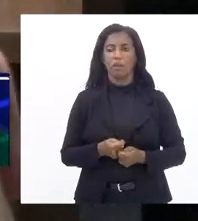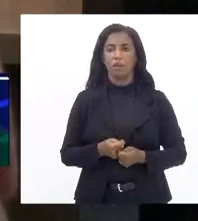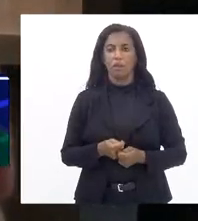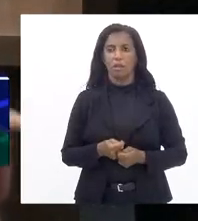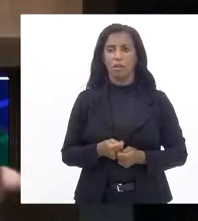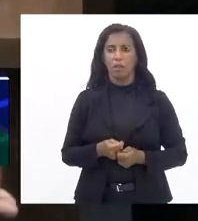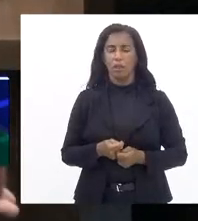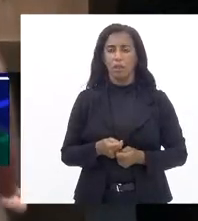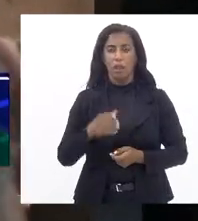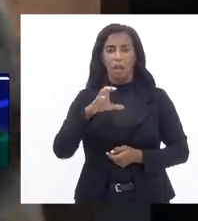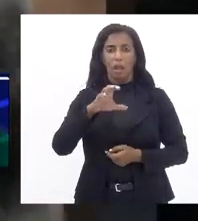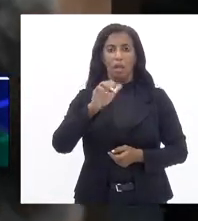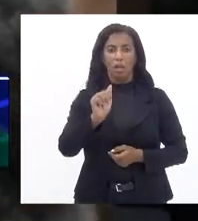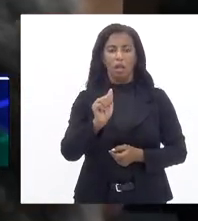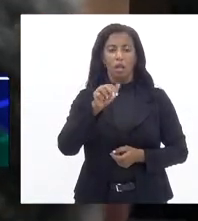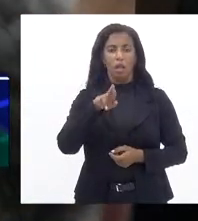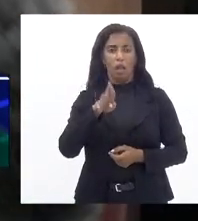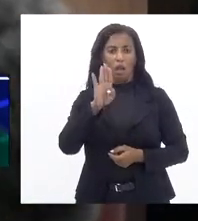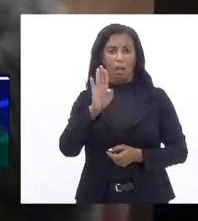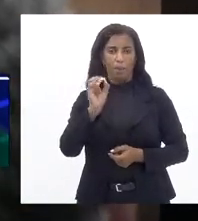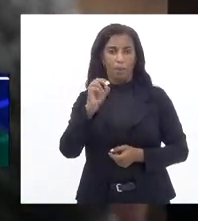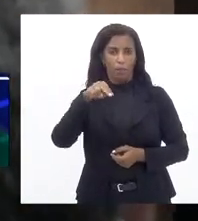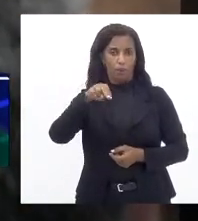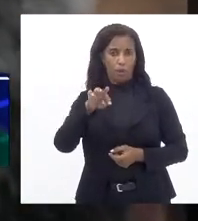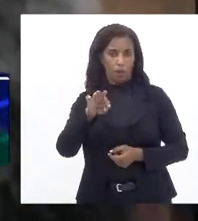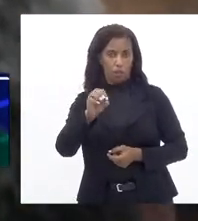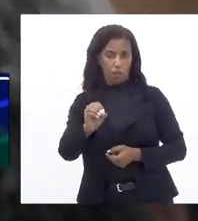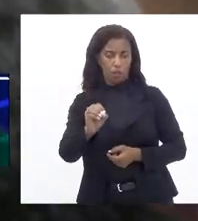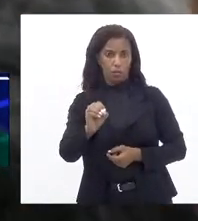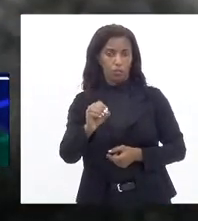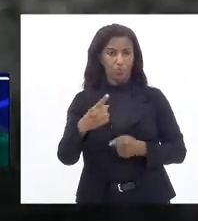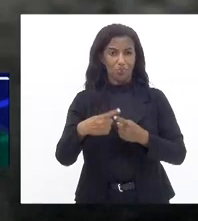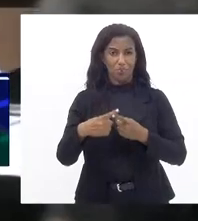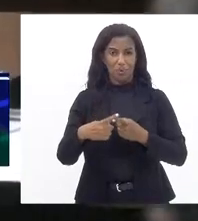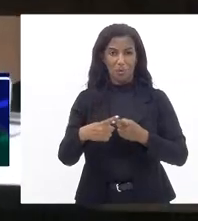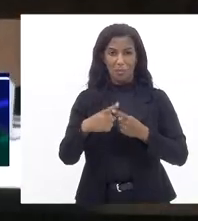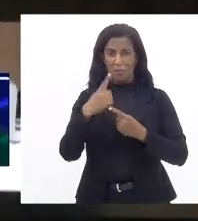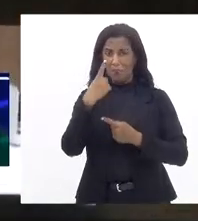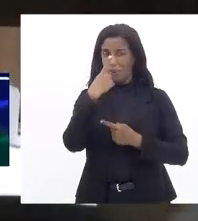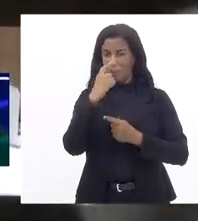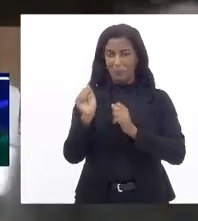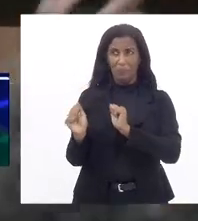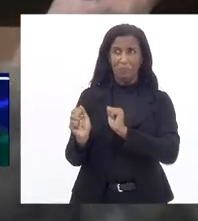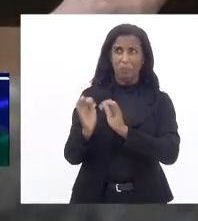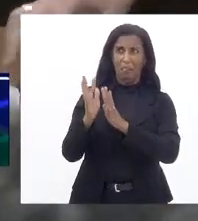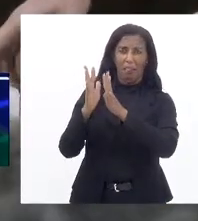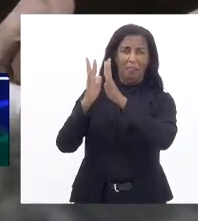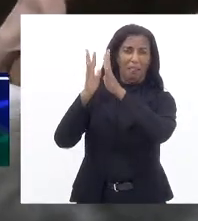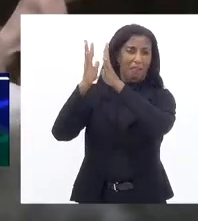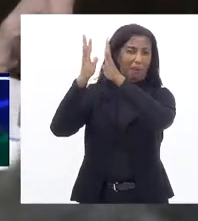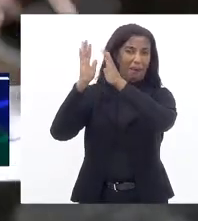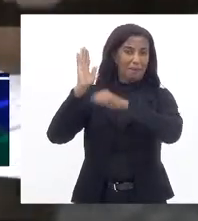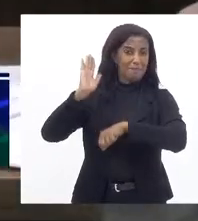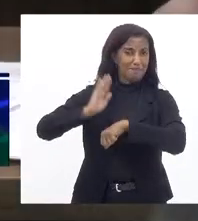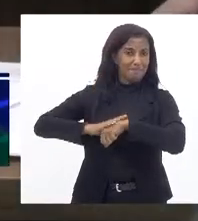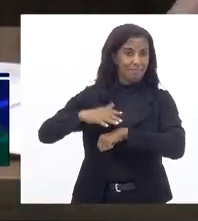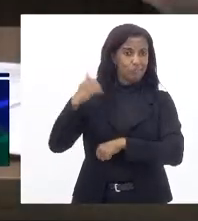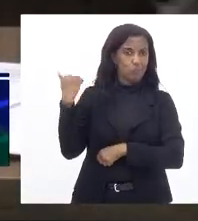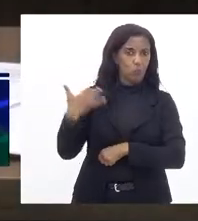os hidrocarbonetos, né? Porque são altamente poluentes e cada vez mais